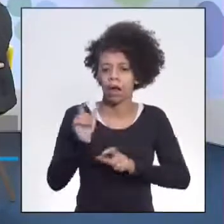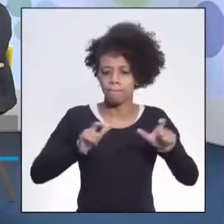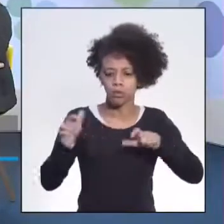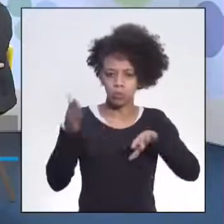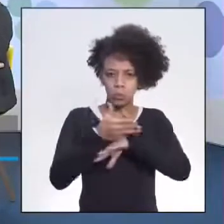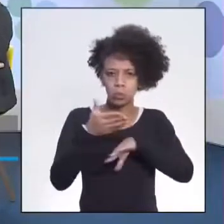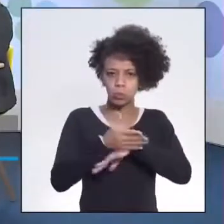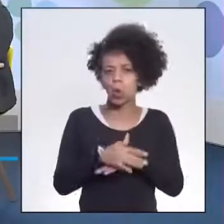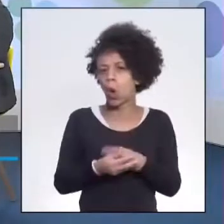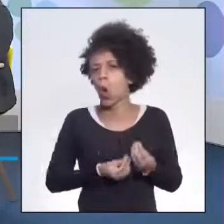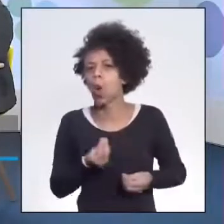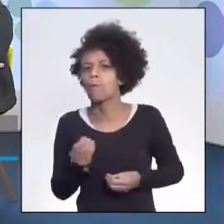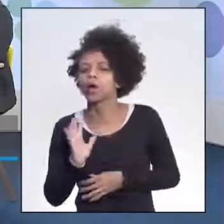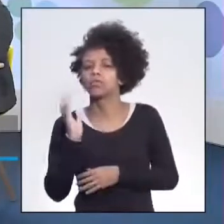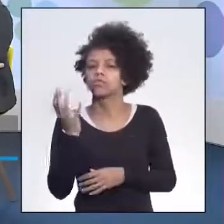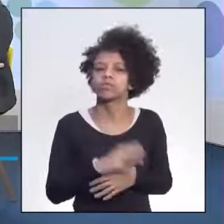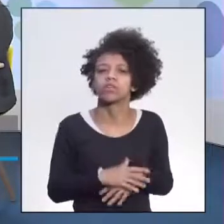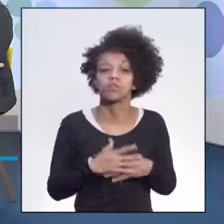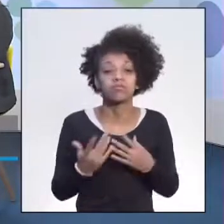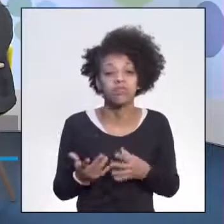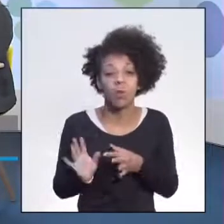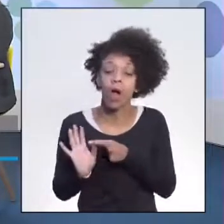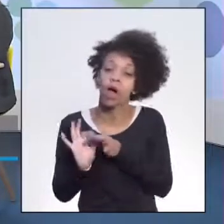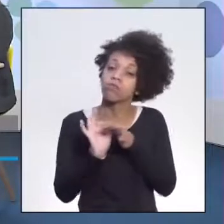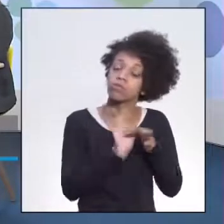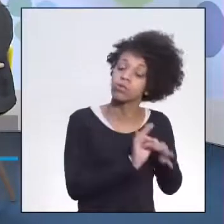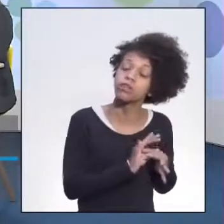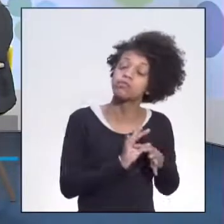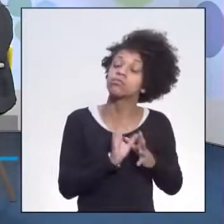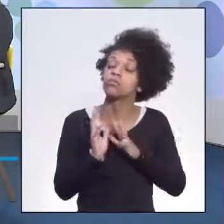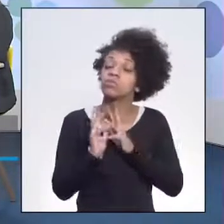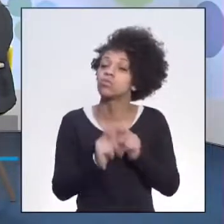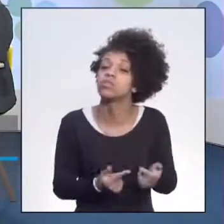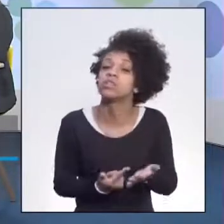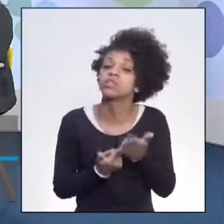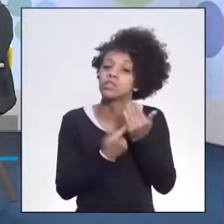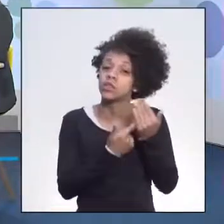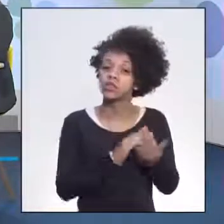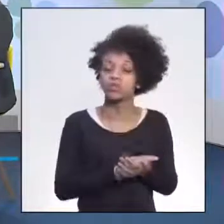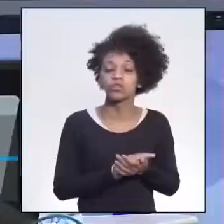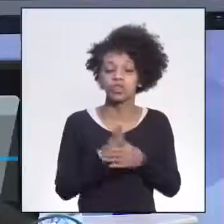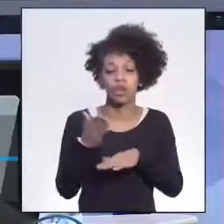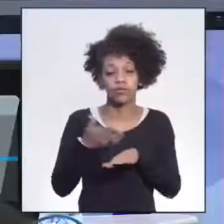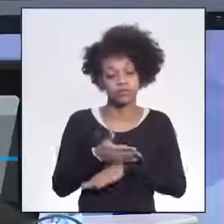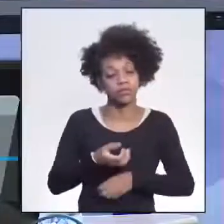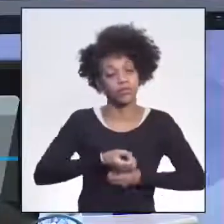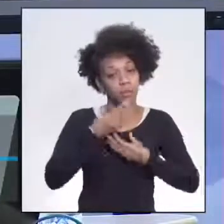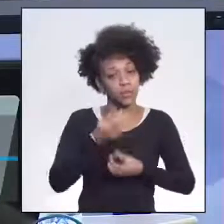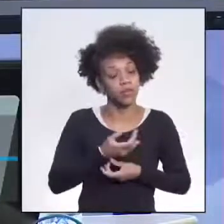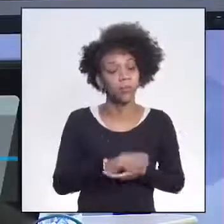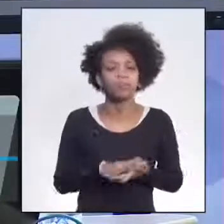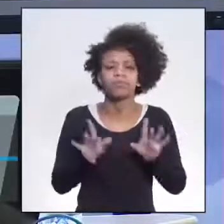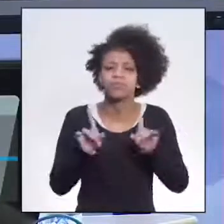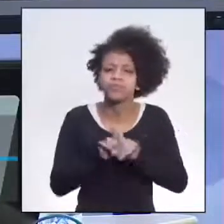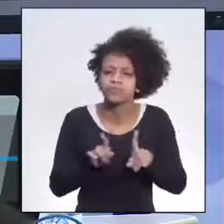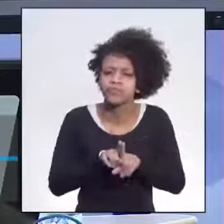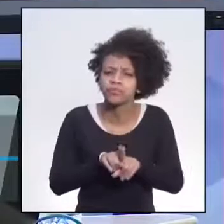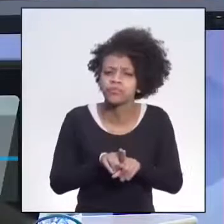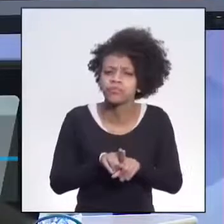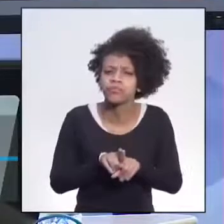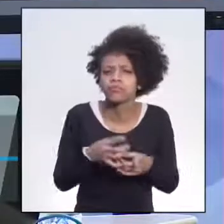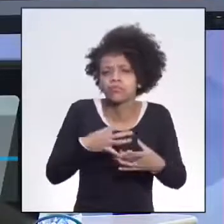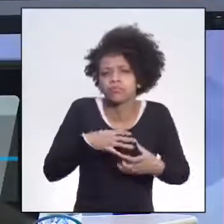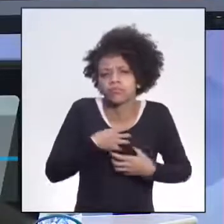como que foi. Então, tudo isso está associado aí à tecnologia, ao acesso à informação, e também a nossa forma